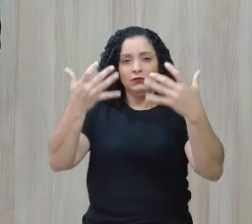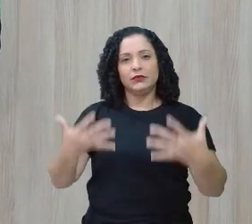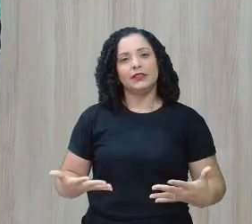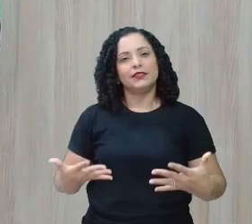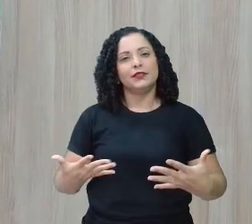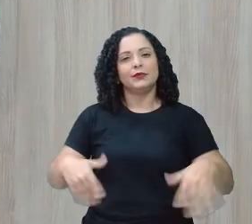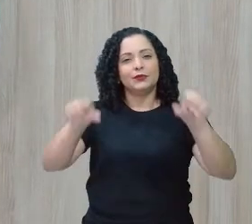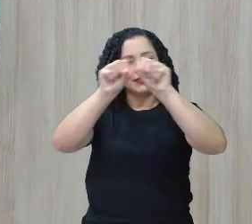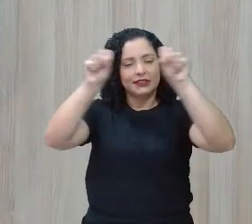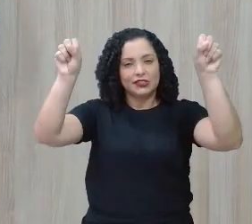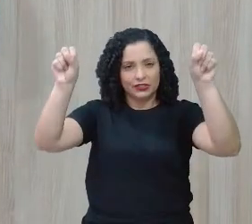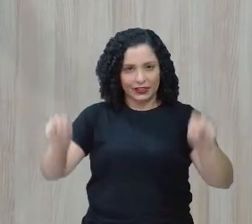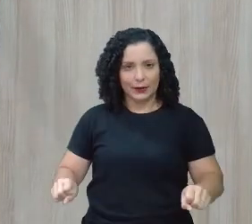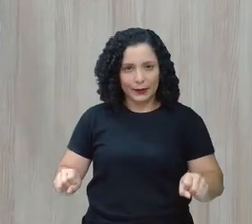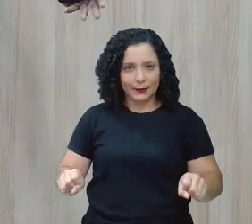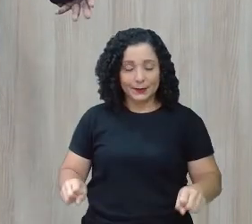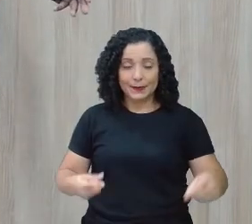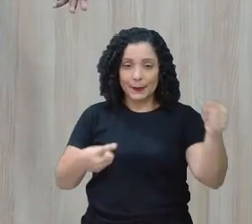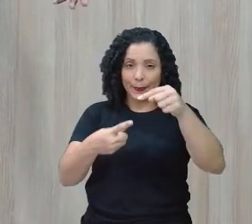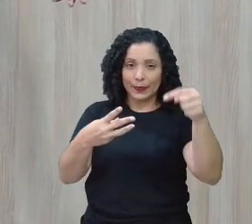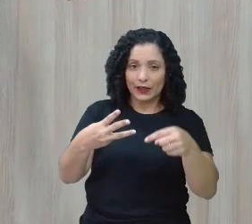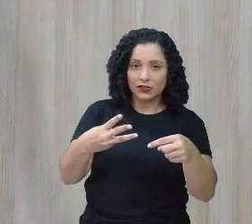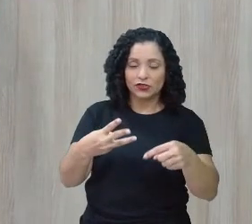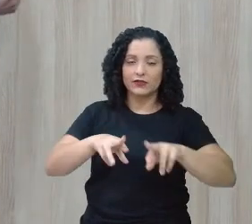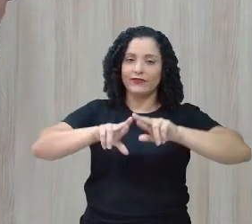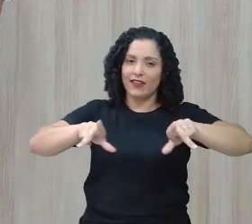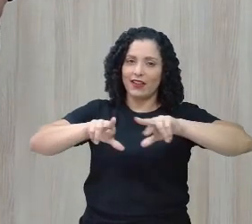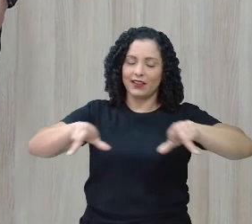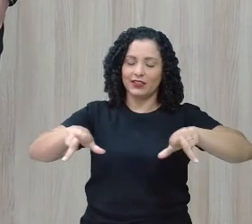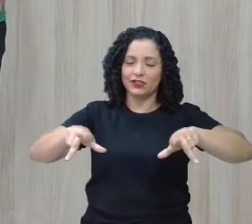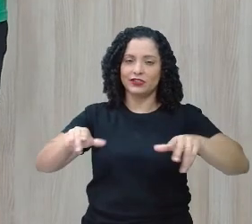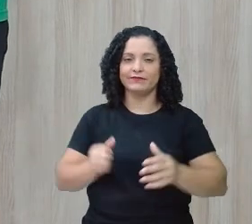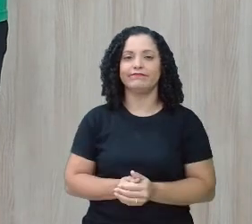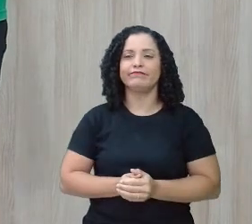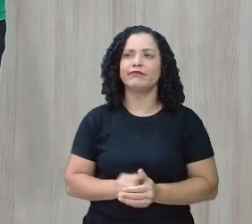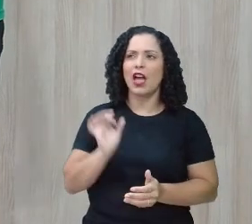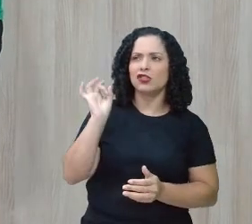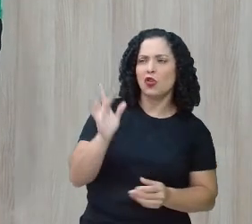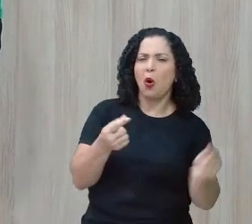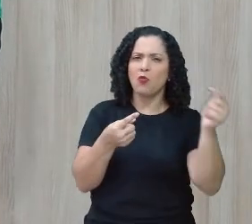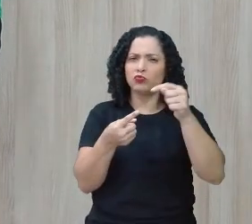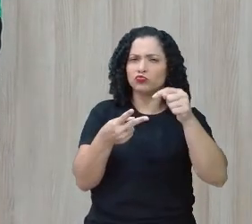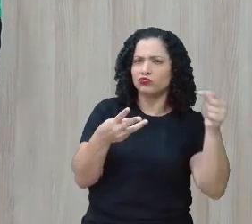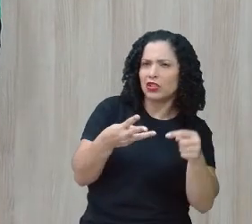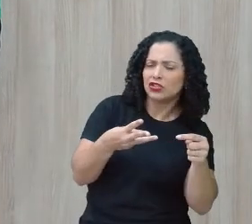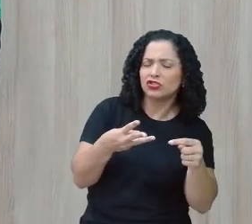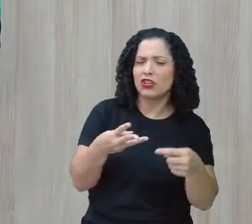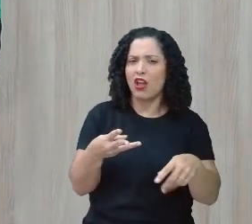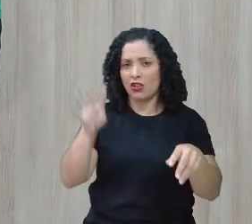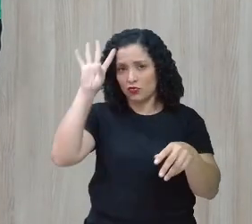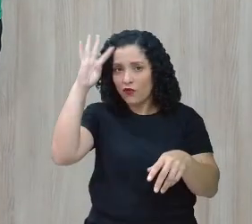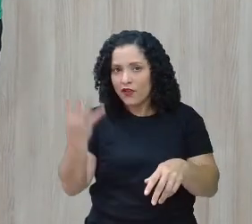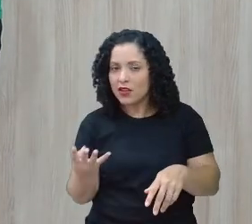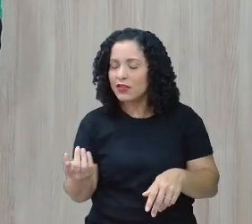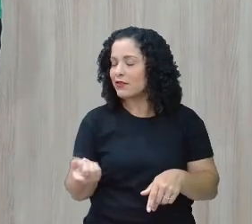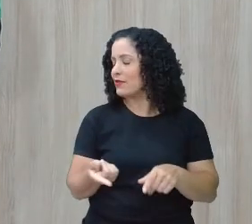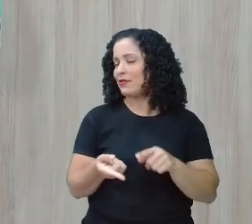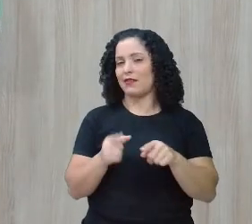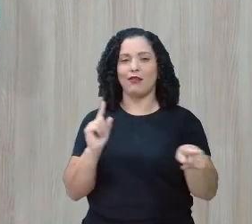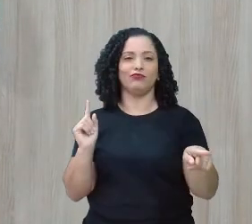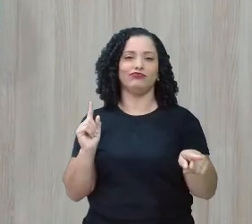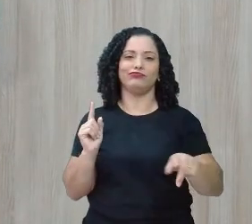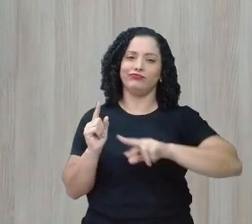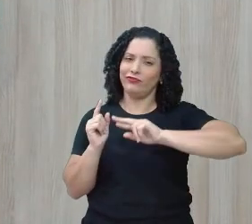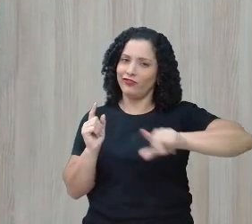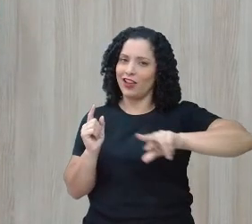mesmo sistema por 3 métodos diferentes, certo? Pedro, só tem esses dois métodos de resolução? Não. A gente também